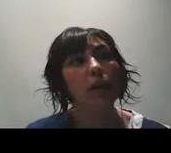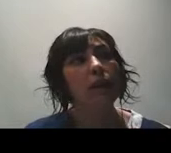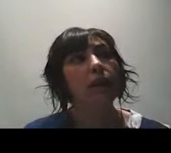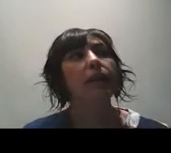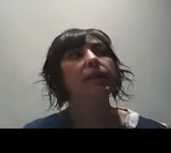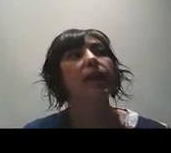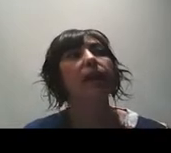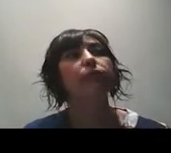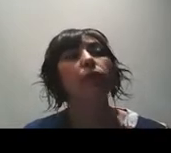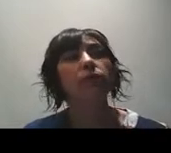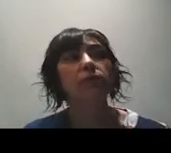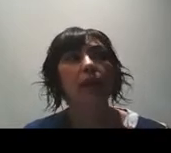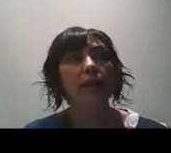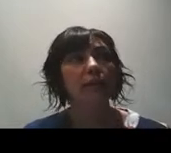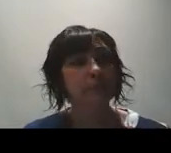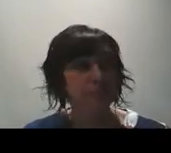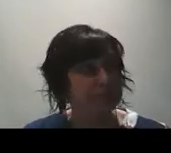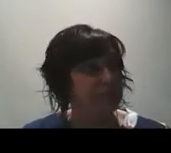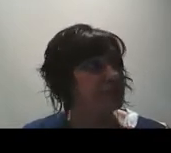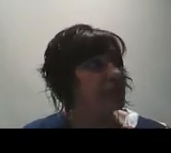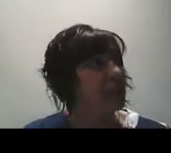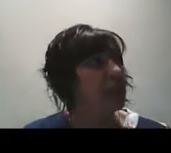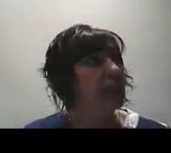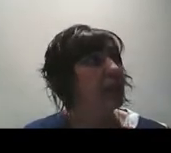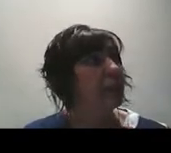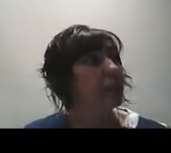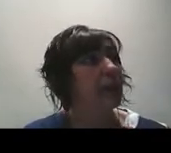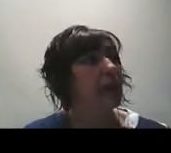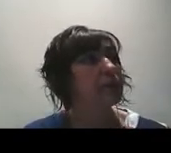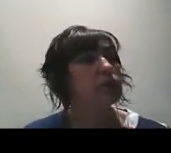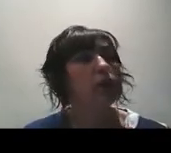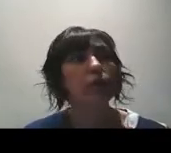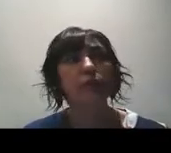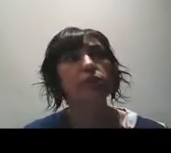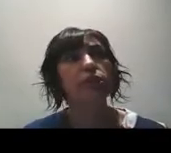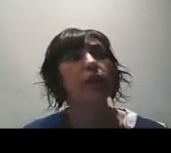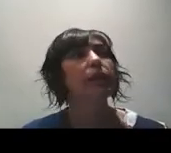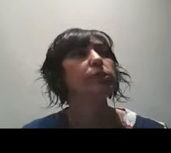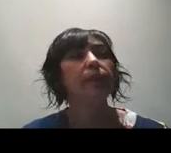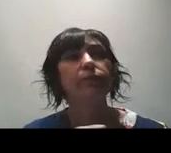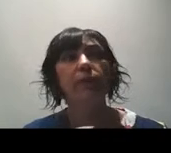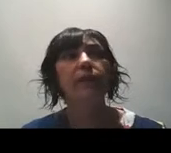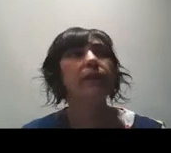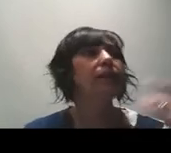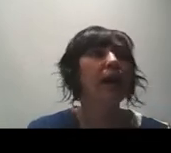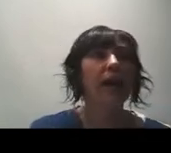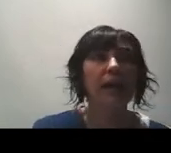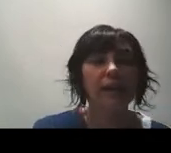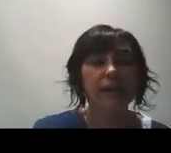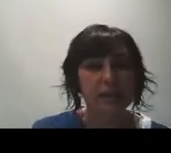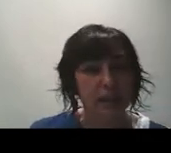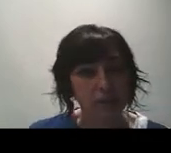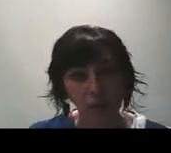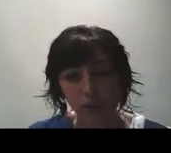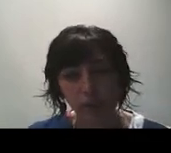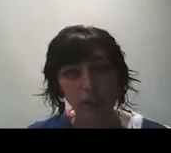escola que ela é voltada para jovens de Periferia na área da tecnologia